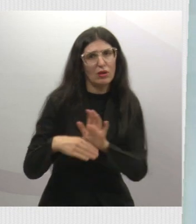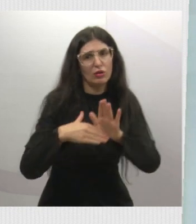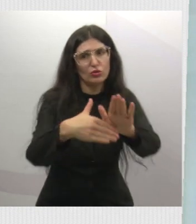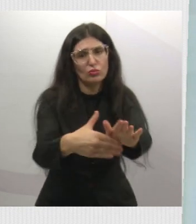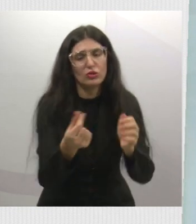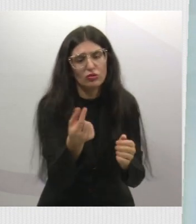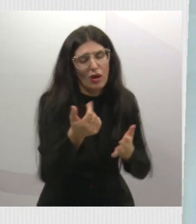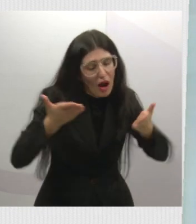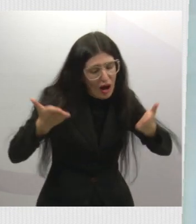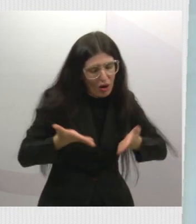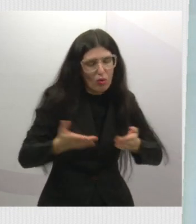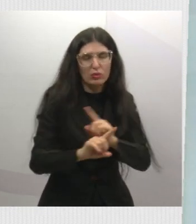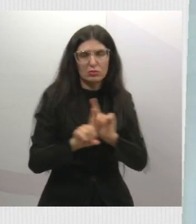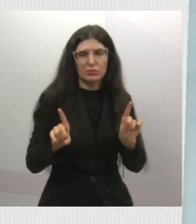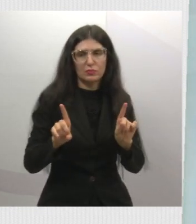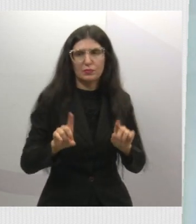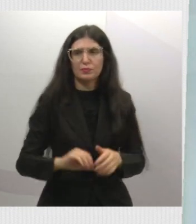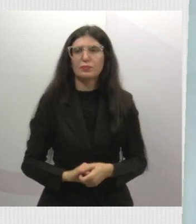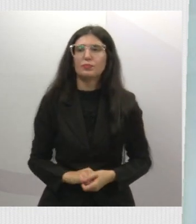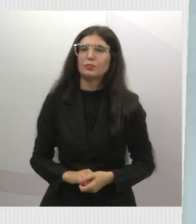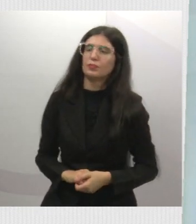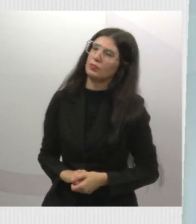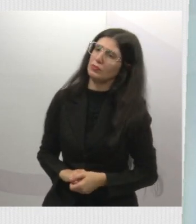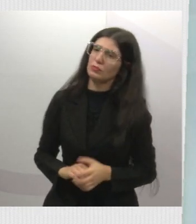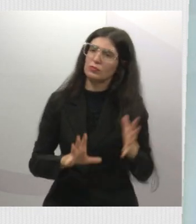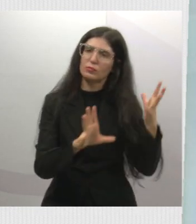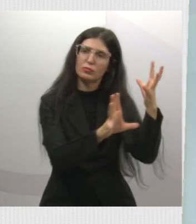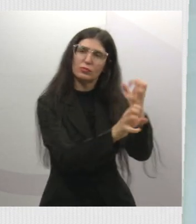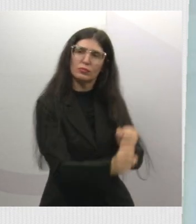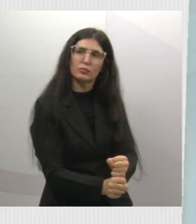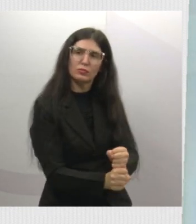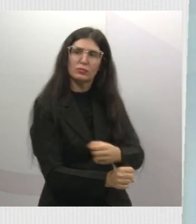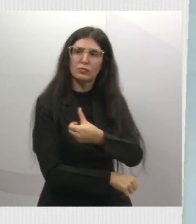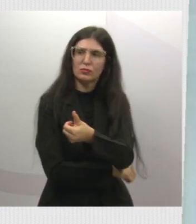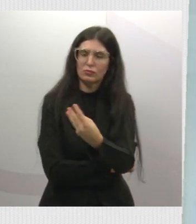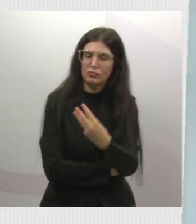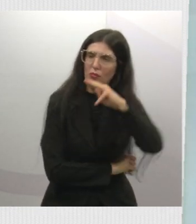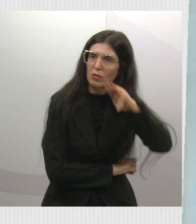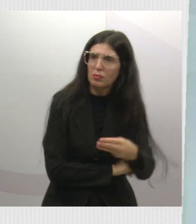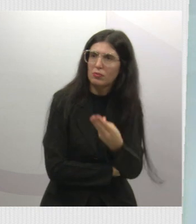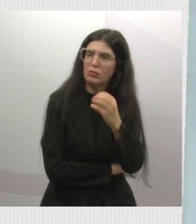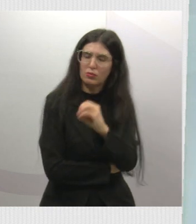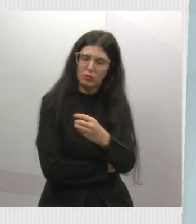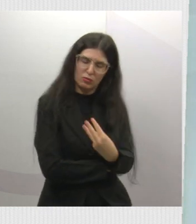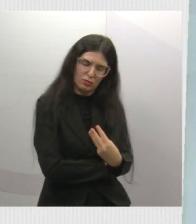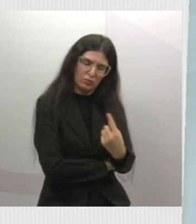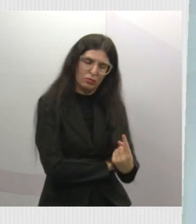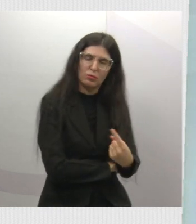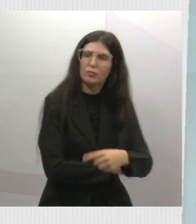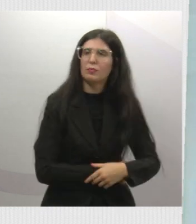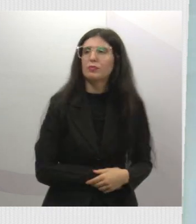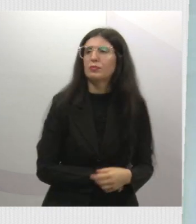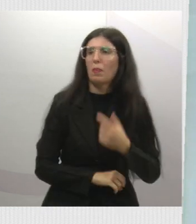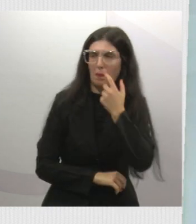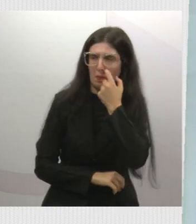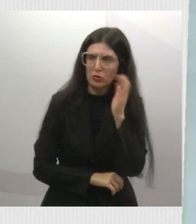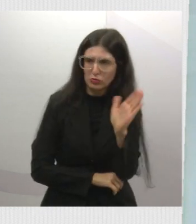Intra-orçamentário, meta orçamentária em 63 milhões e realizado até o primeiro quadrimestre